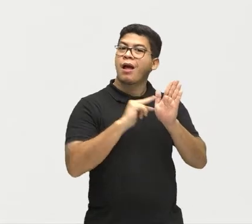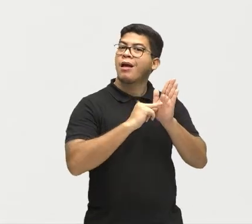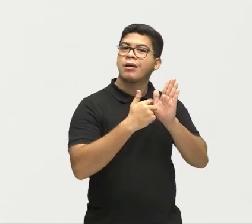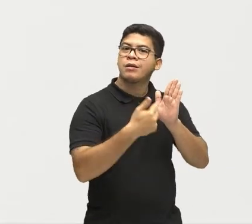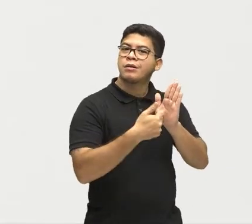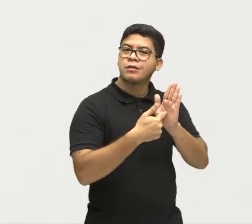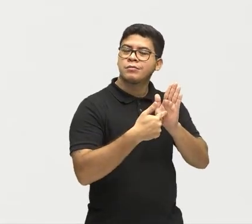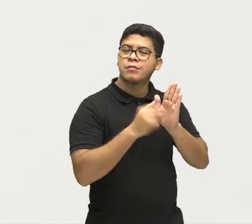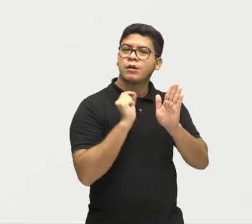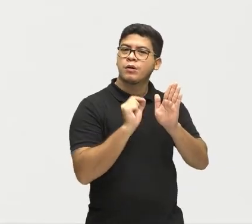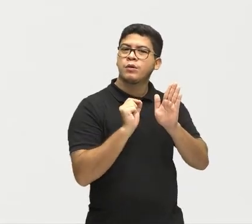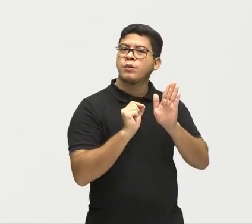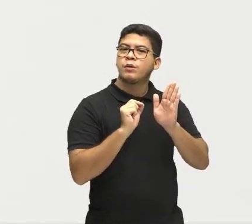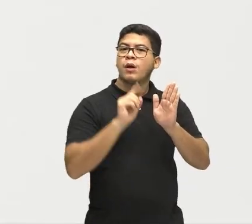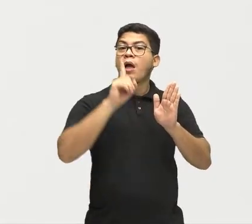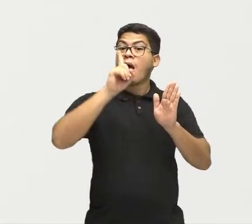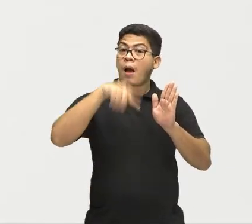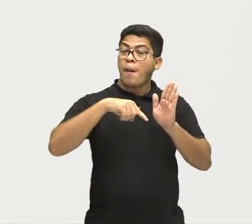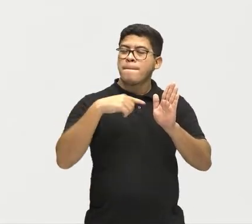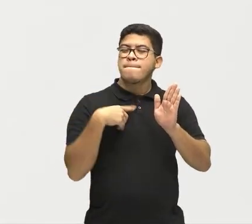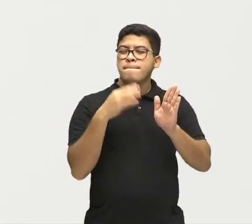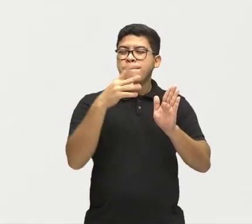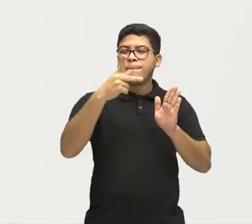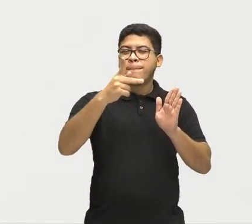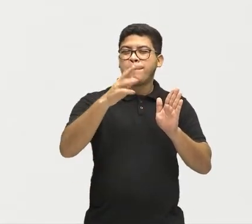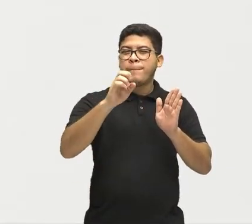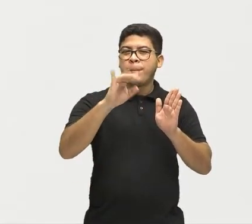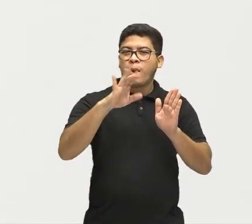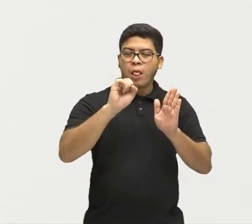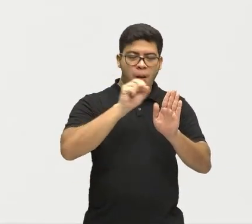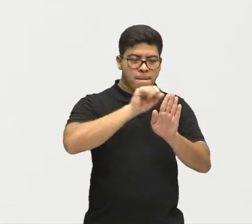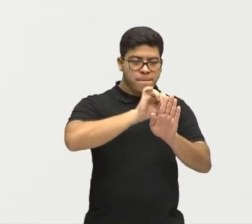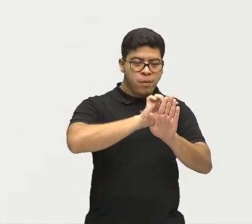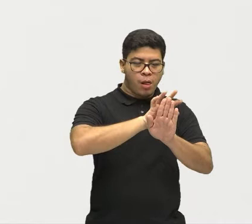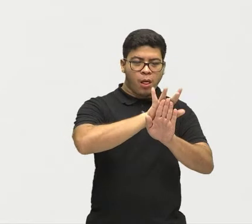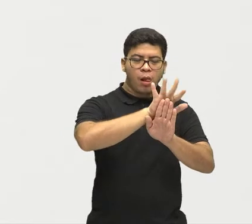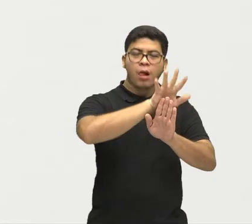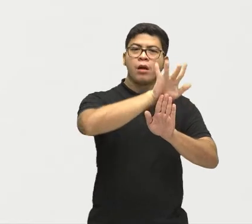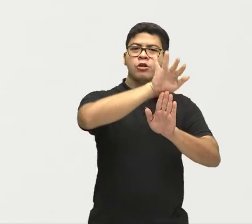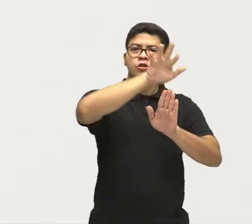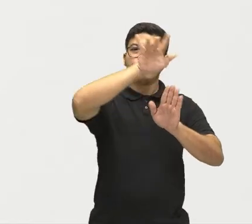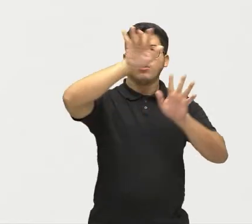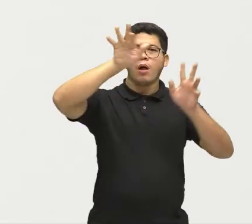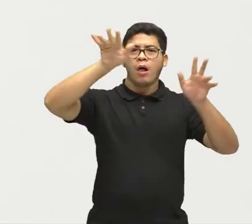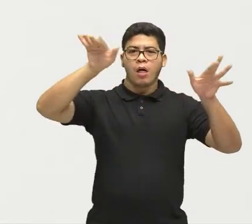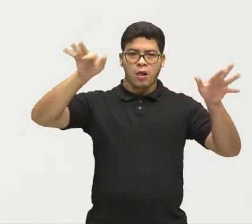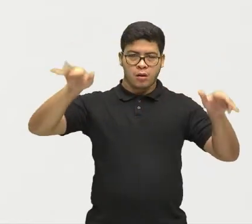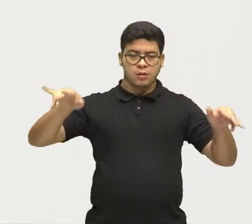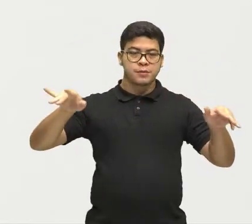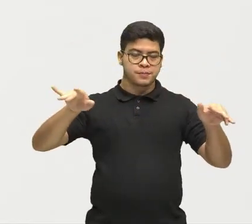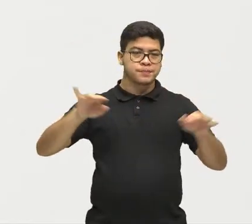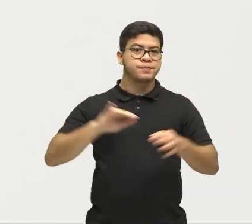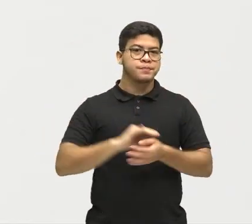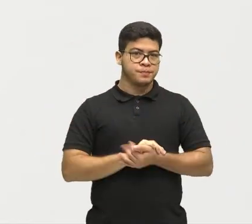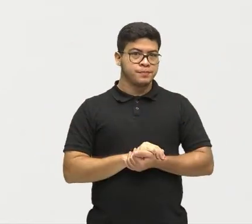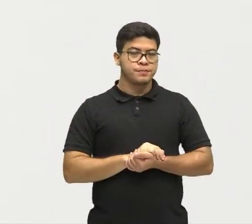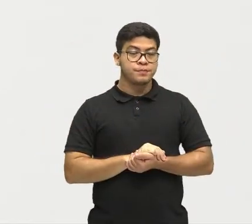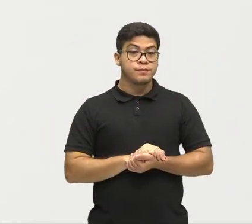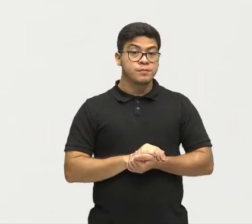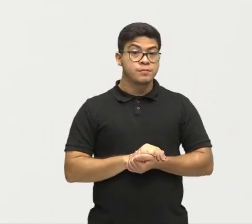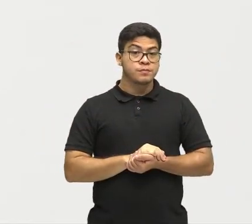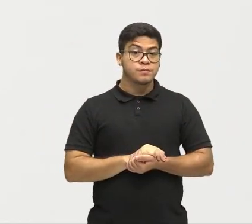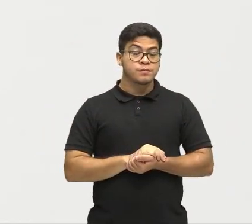antera e filete, por onde o pólen vai entrar e vai ser fecundado, aqui vai ser